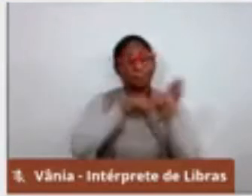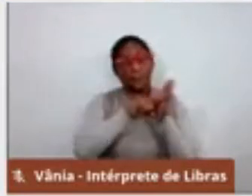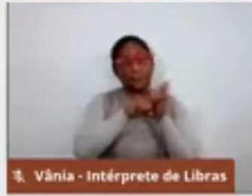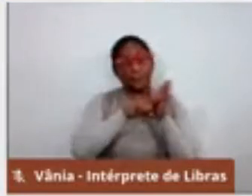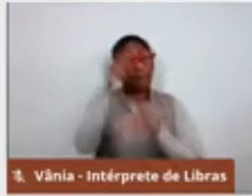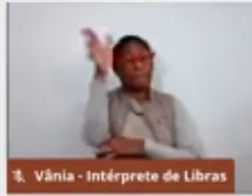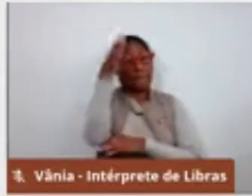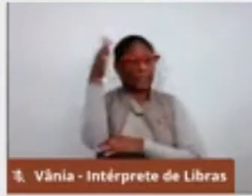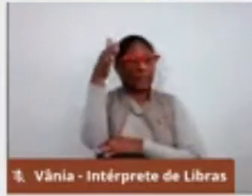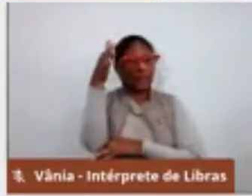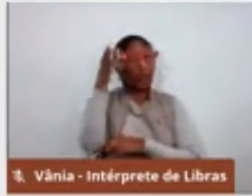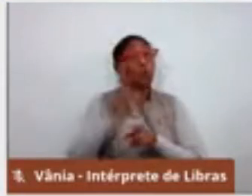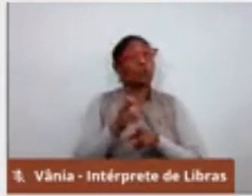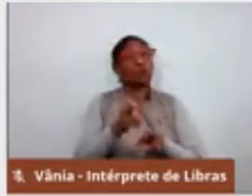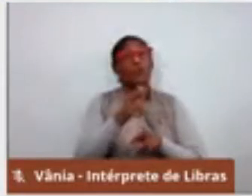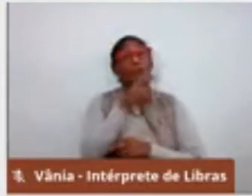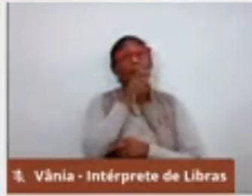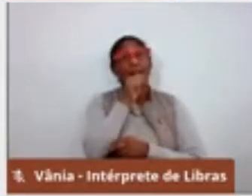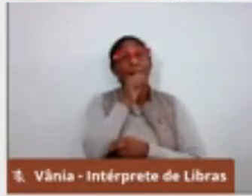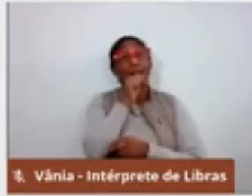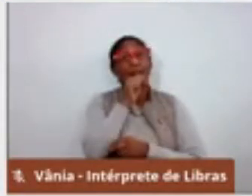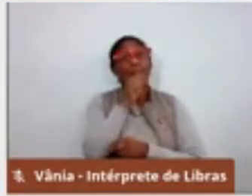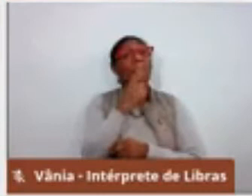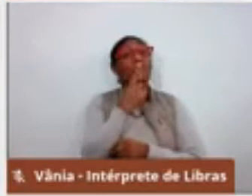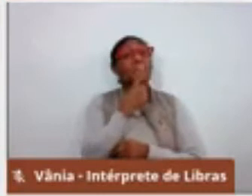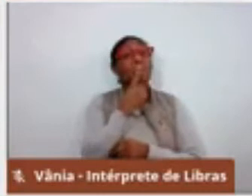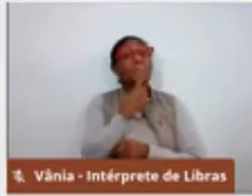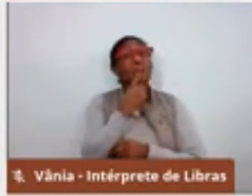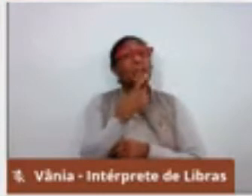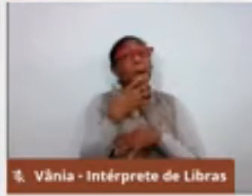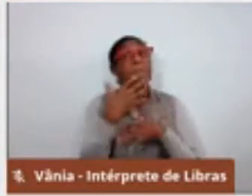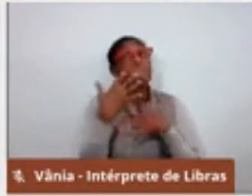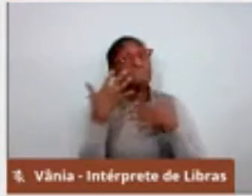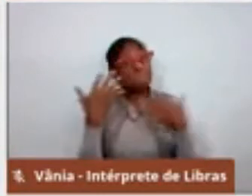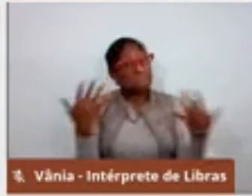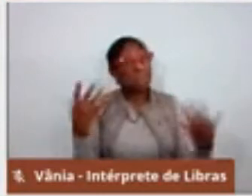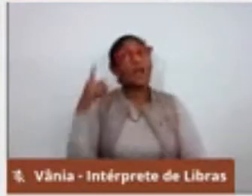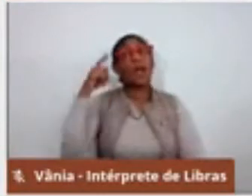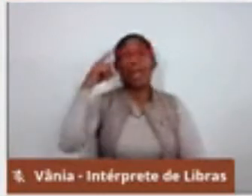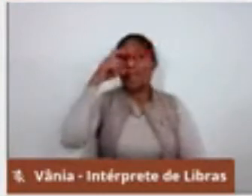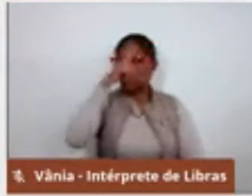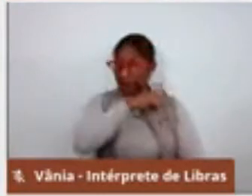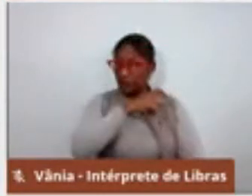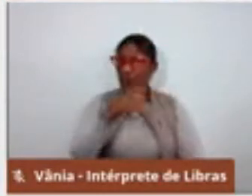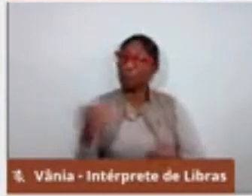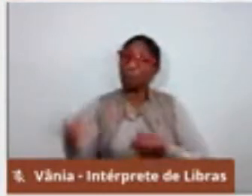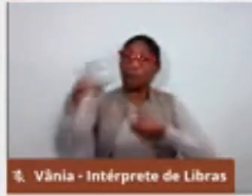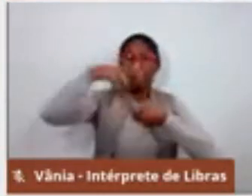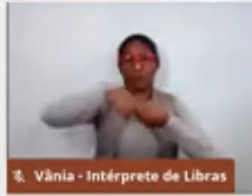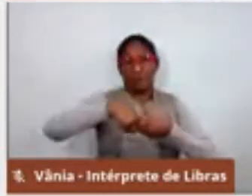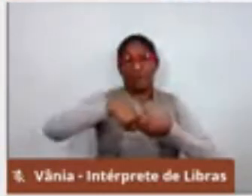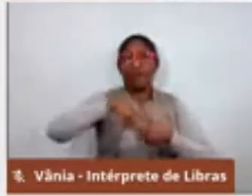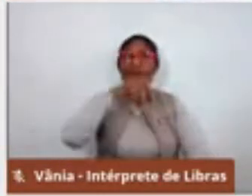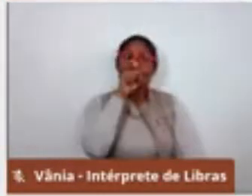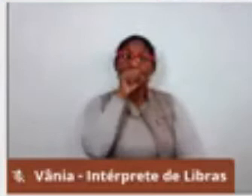ela mantenha a bandeira vermelha e seja difícil, então, conferir recurso para um retorno à bandeira laranja. Não quero fazer uma antecipação